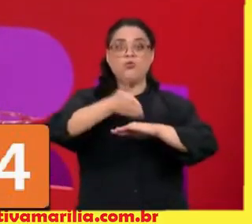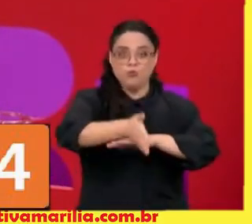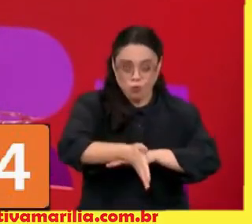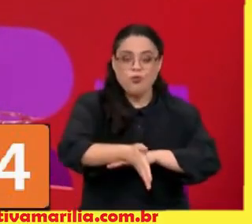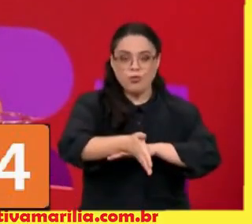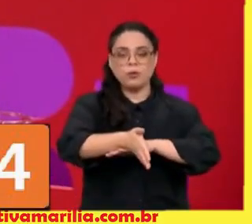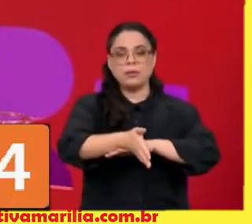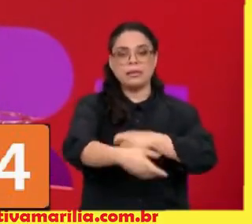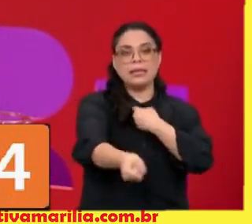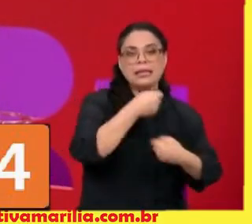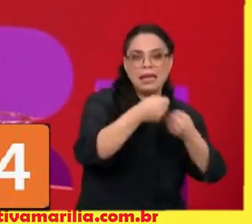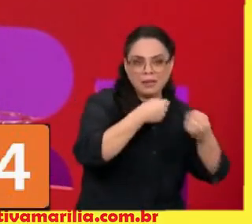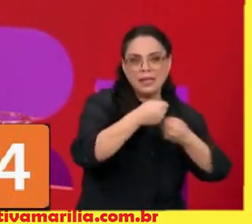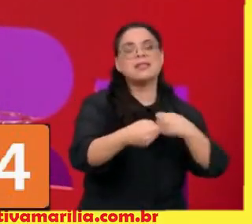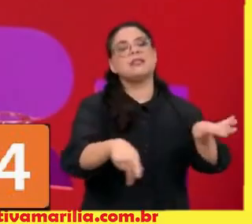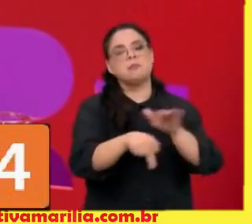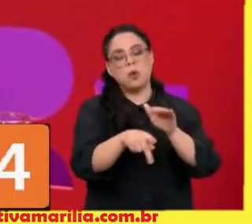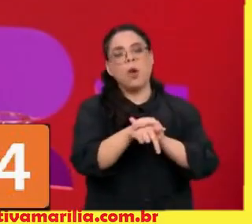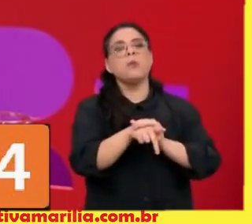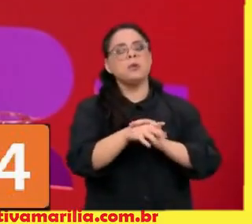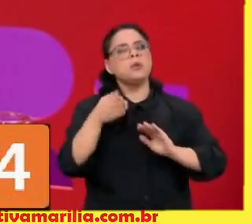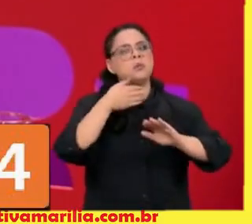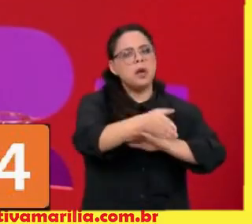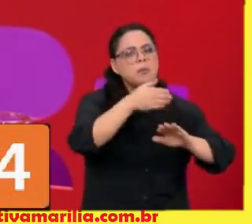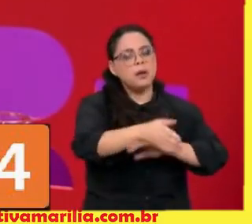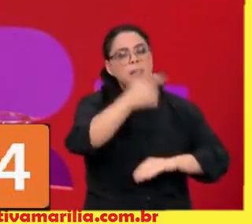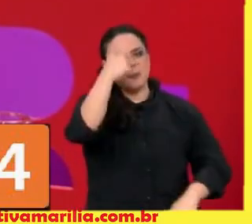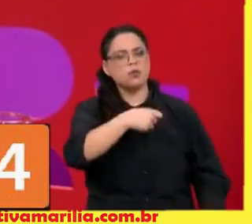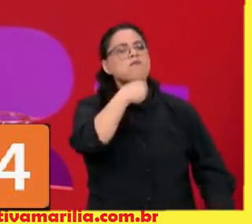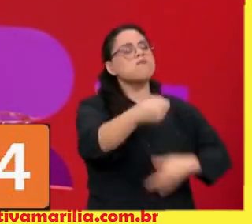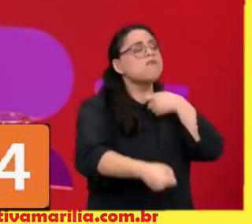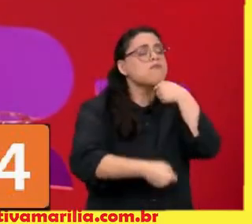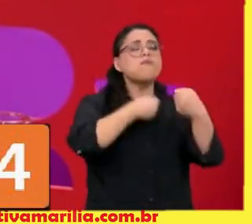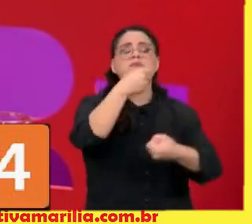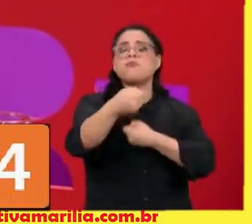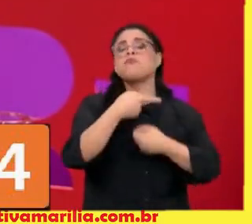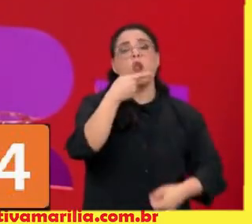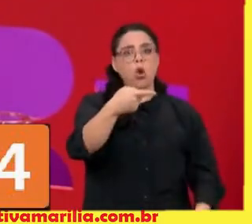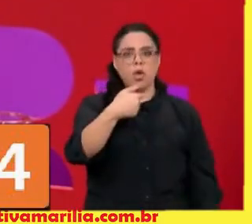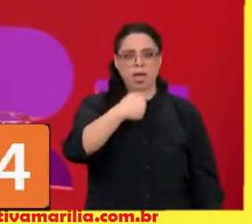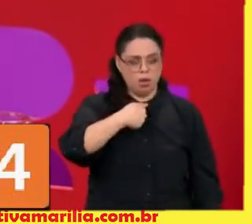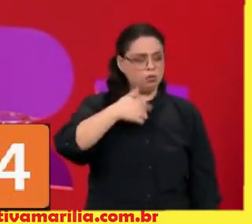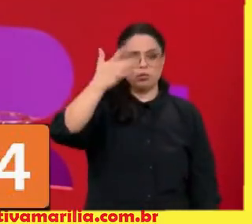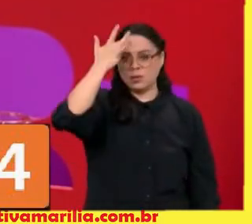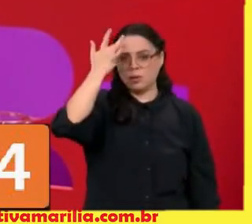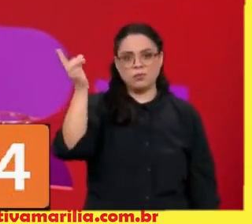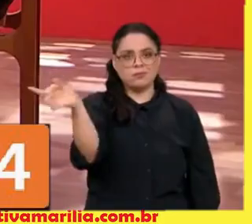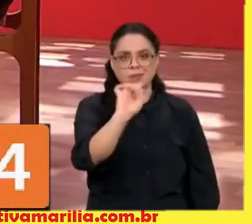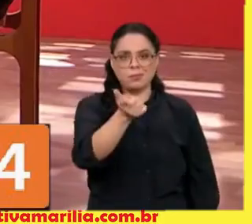Yanomami, uma figura... né, ele começou a entrevista dele, ele disse, eu não sabia que havia